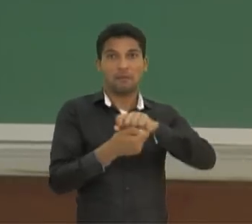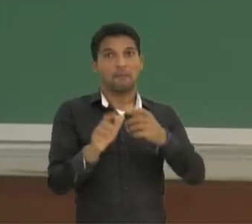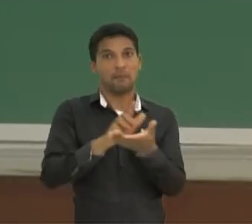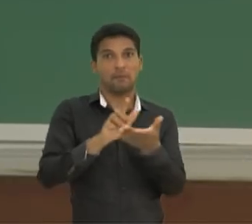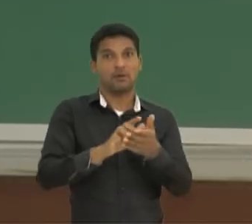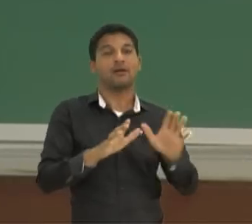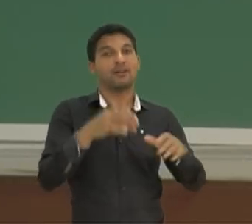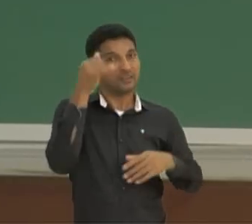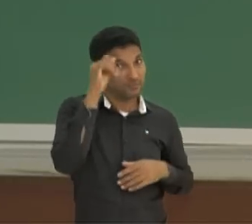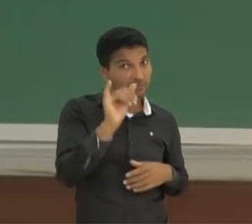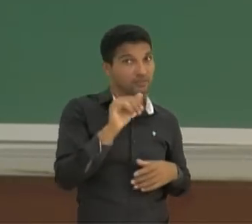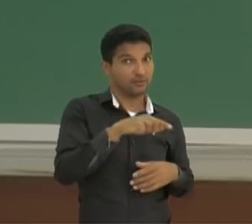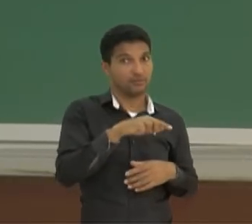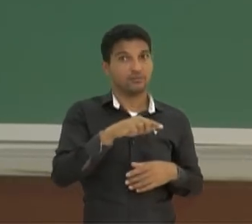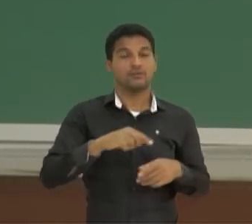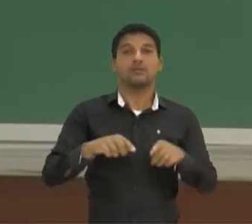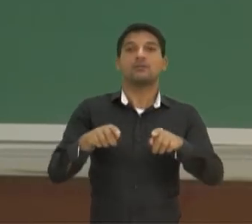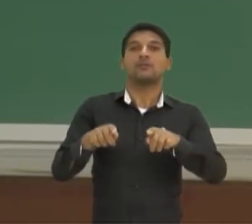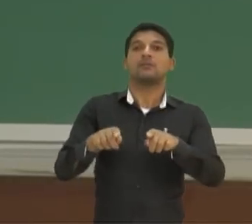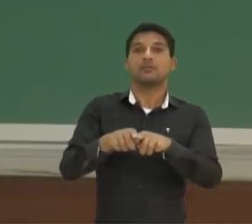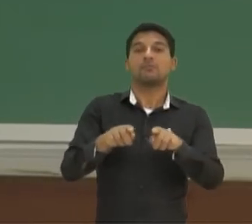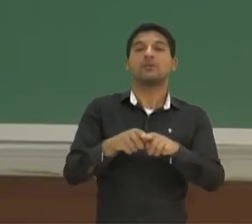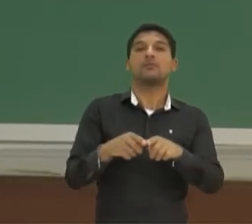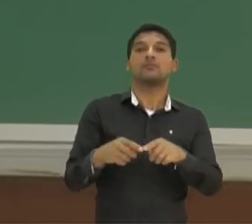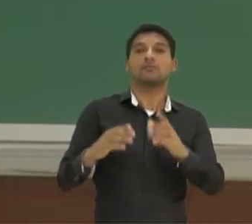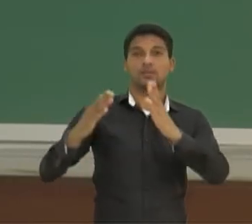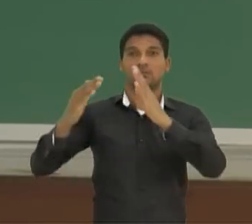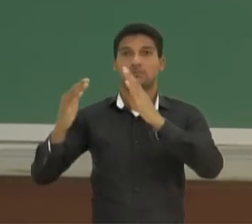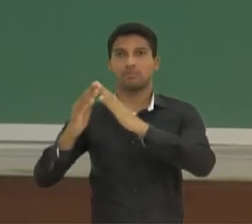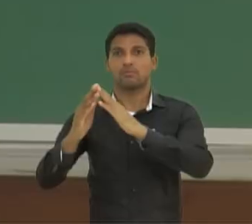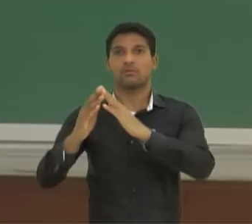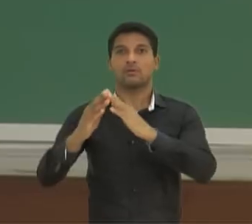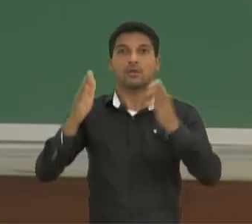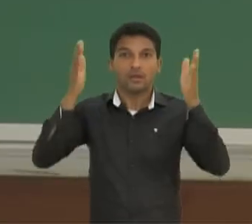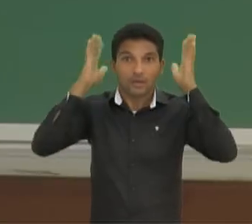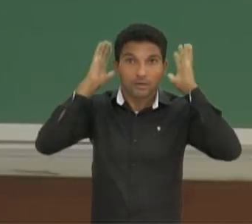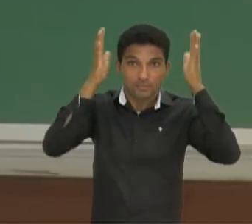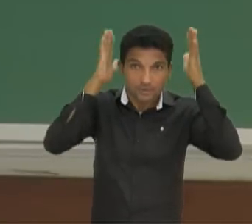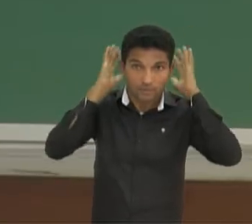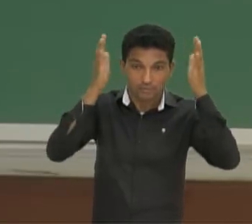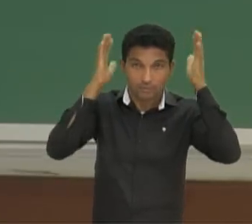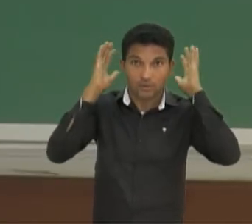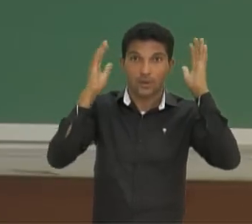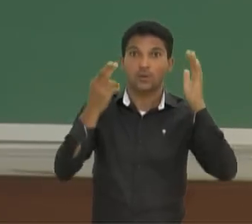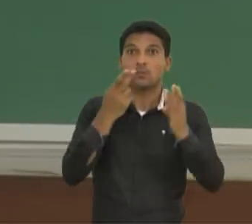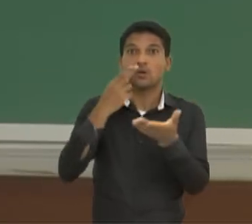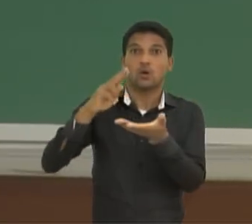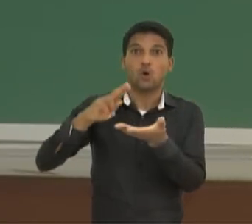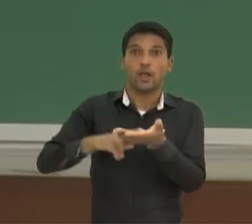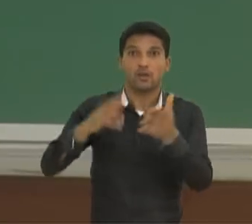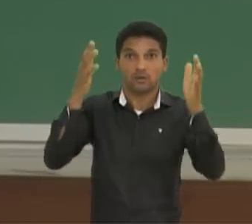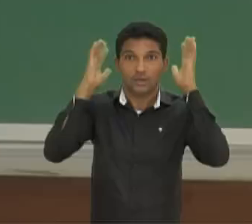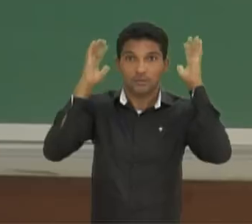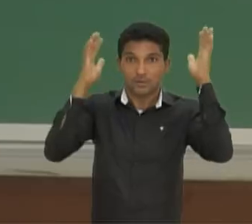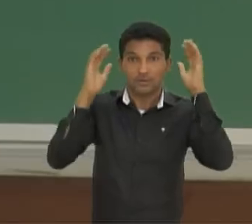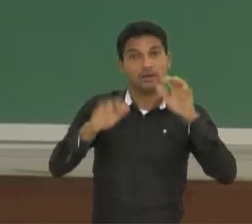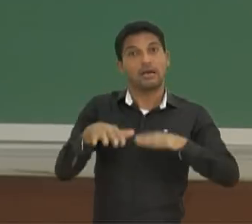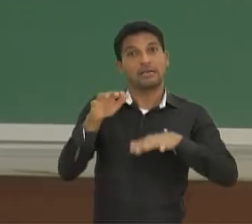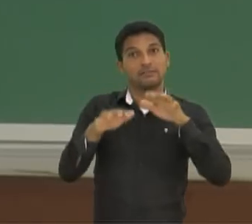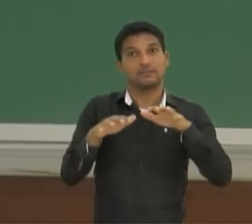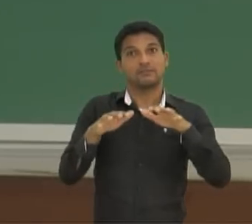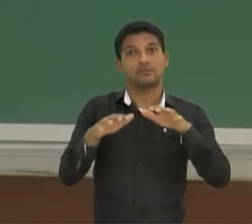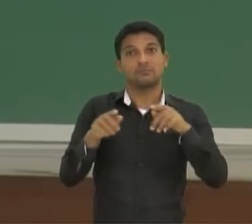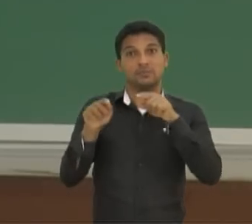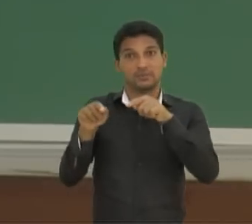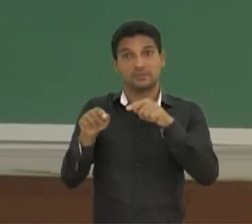transporte, do ônibus, às vezes, né, nem sempre tem correio próximo da nossa residência, então tem que gastar um pouquinho um meio de transporte para